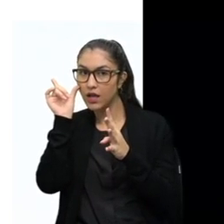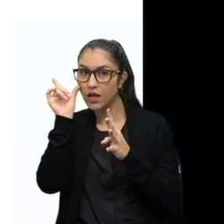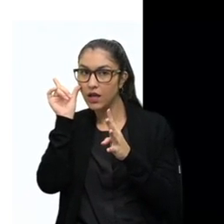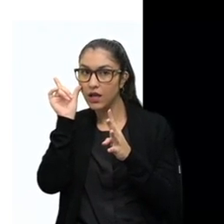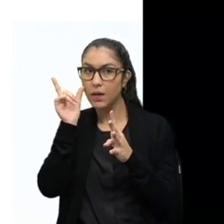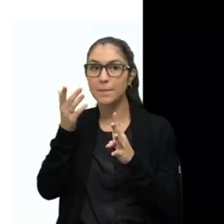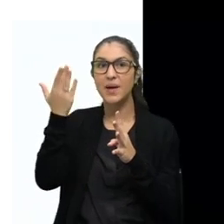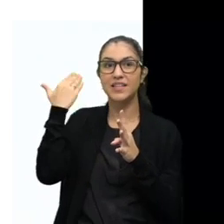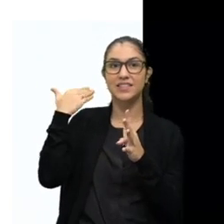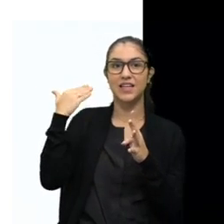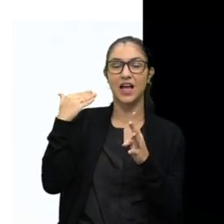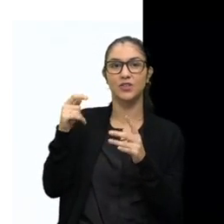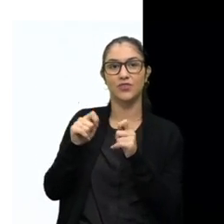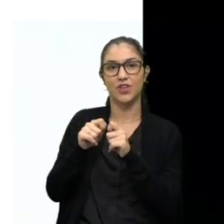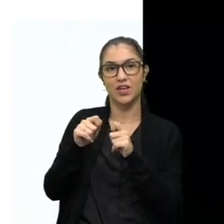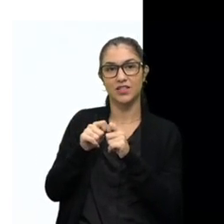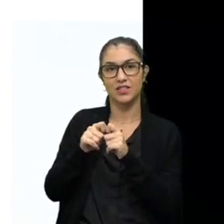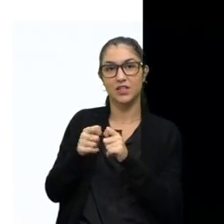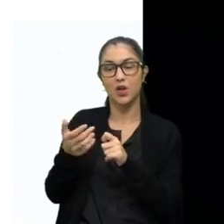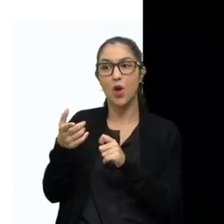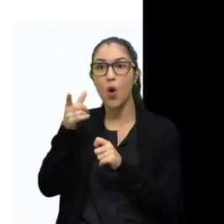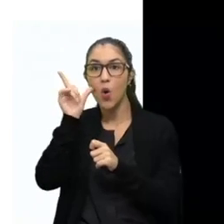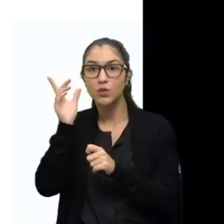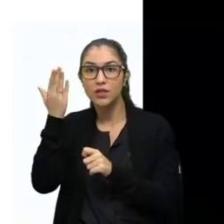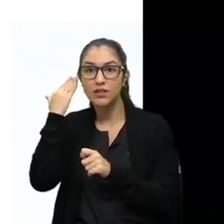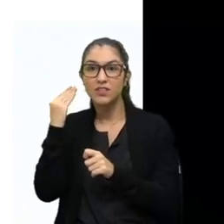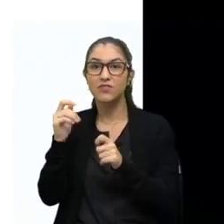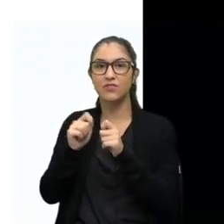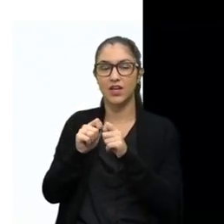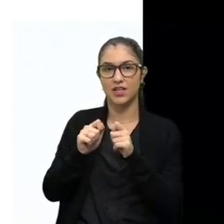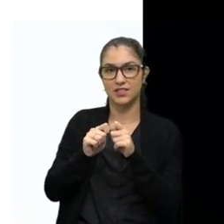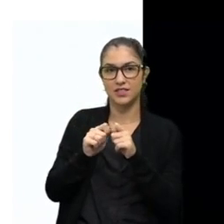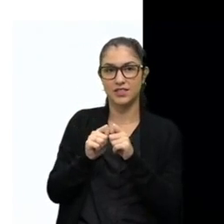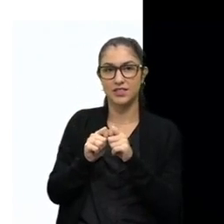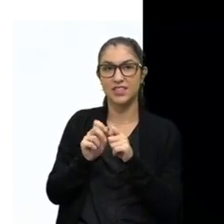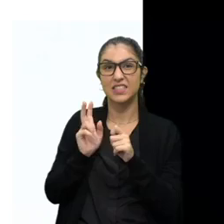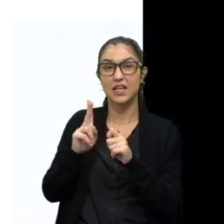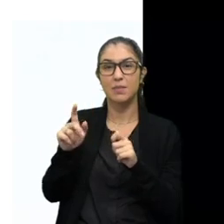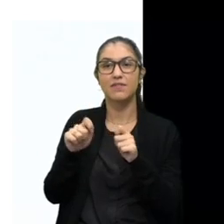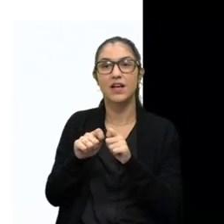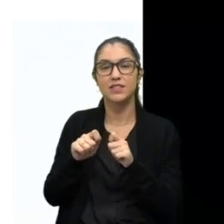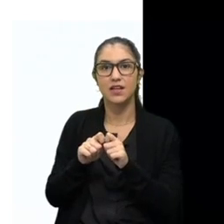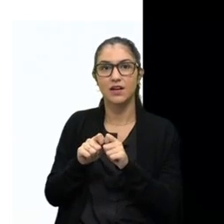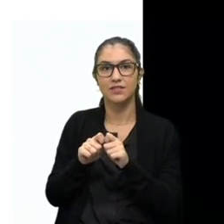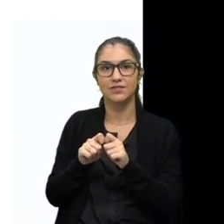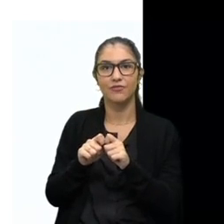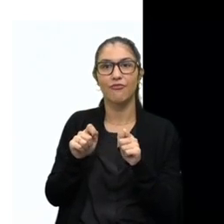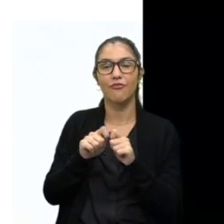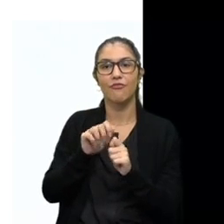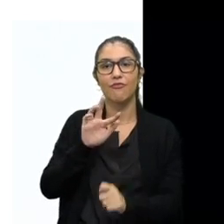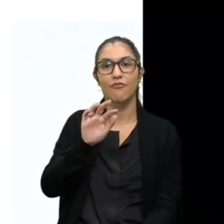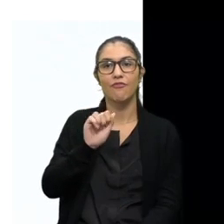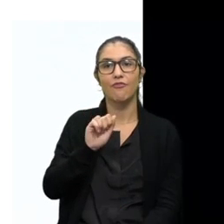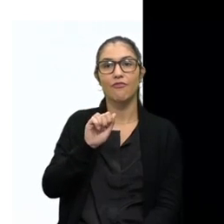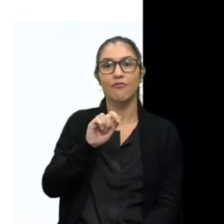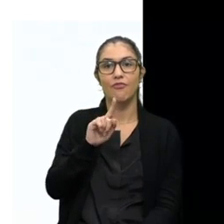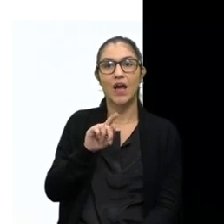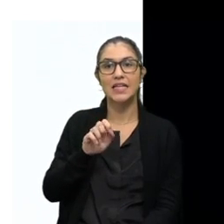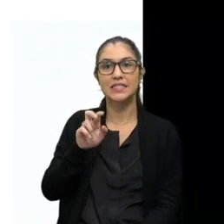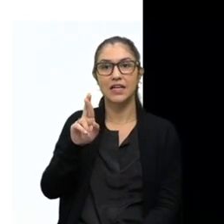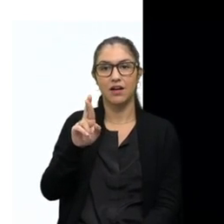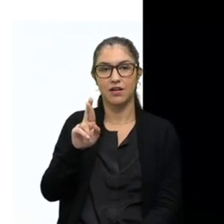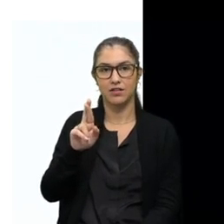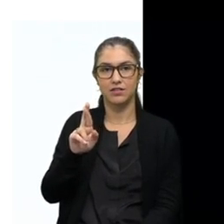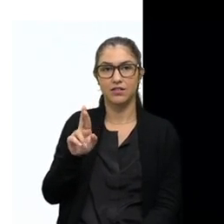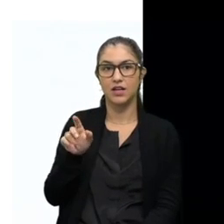ele usa o passado, fez. Porque na Libras não tem esse fez, é sempre fazer. Lembra que nós estudamos isso?